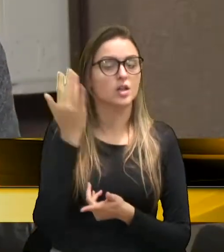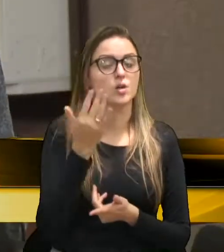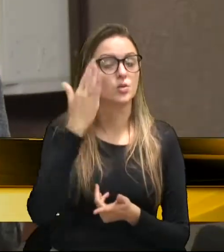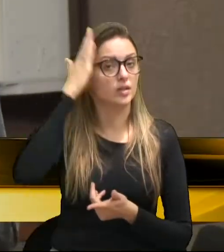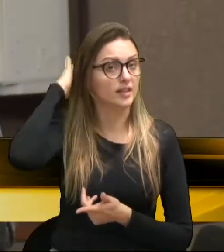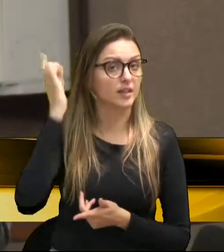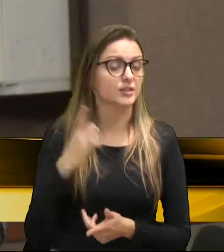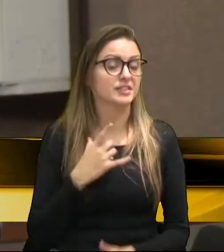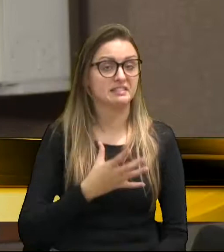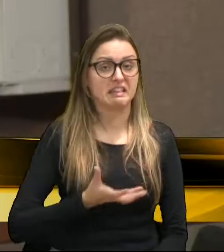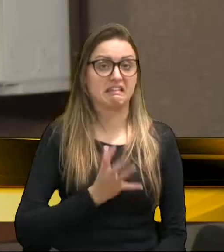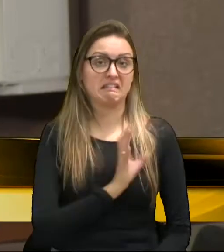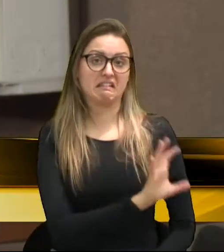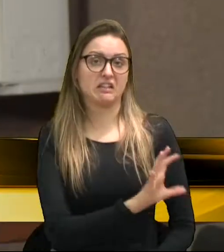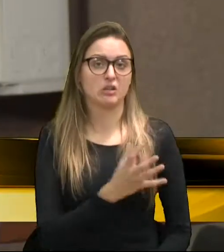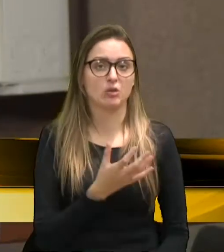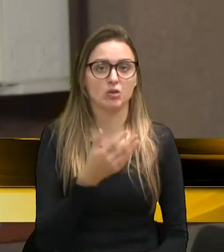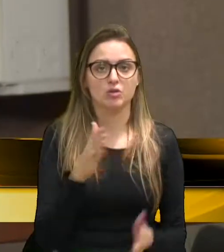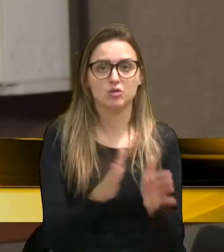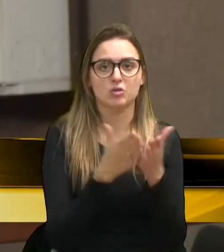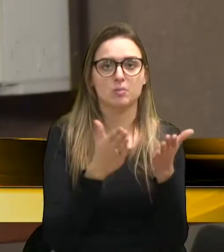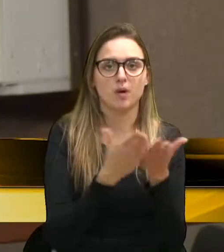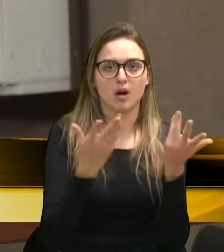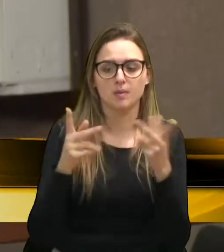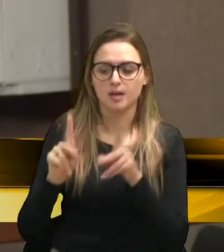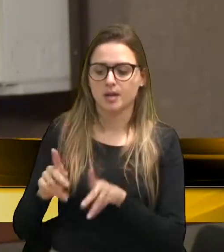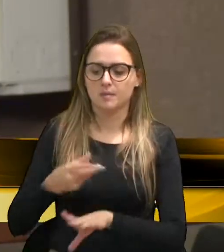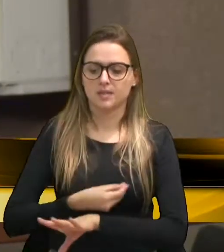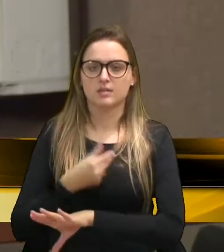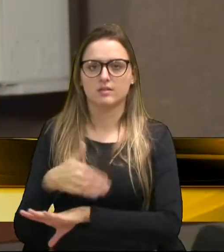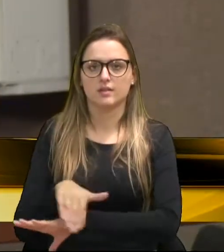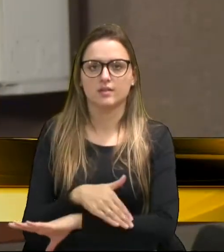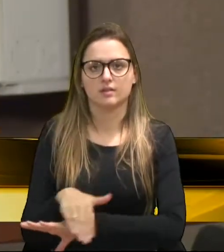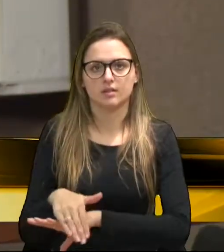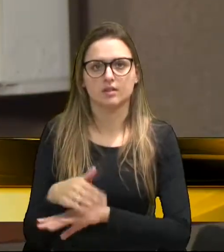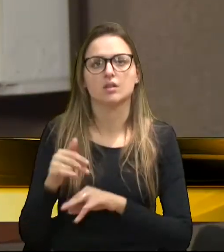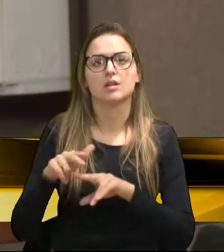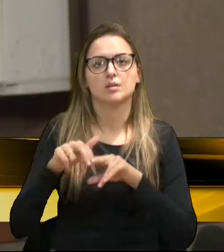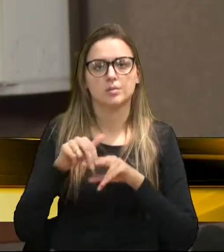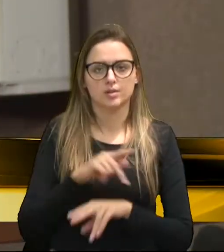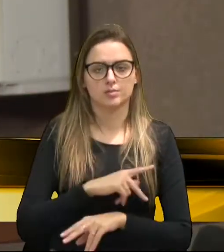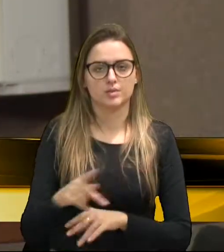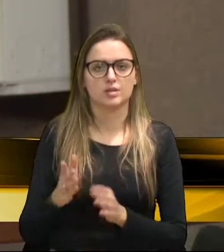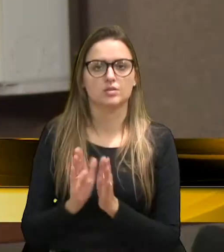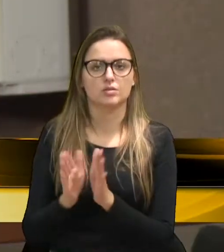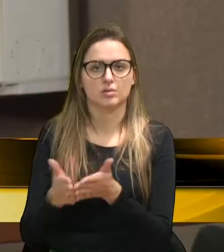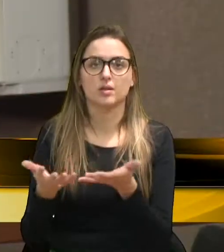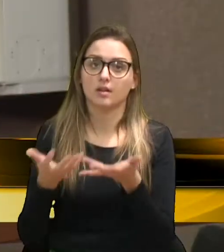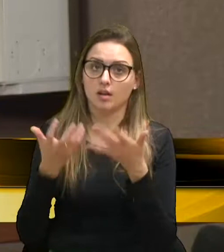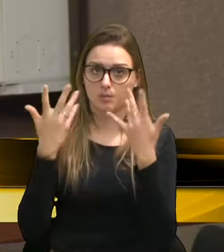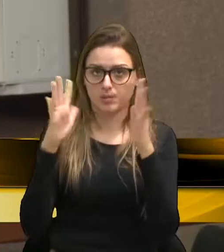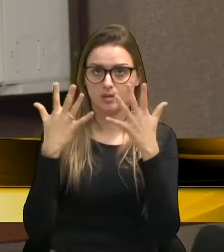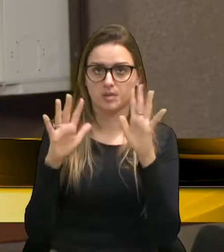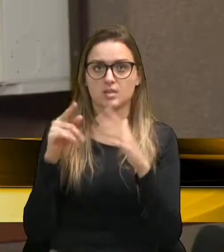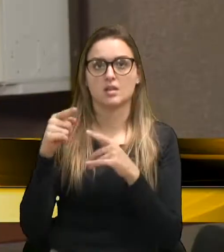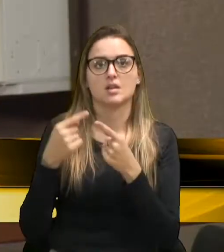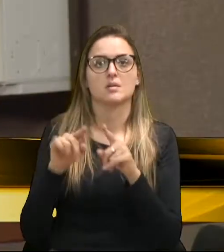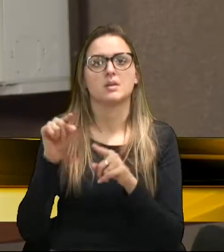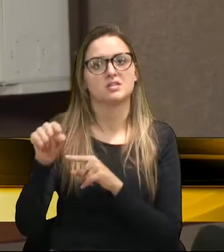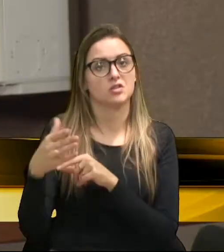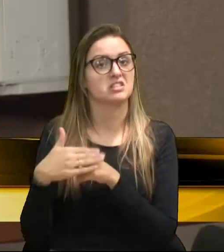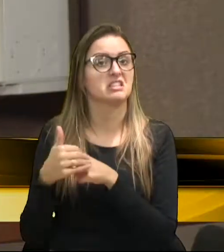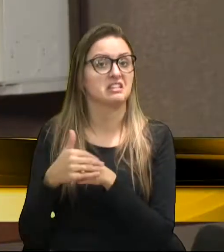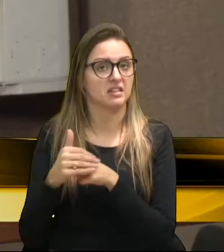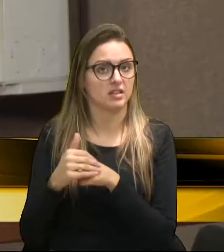os nossos pobres passando fome, os moradores de rua. Então, presidente da comissão, quero lhe parabenizar, mas o senhor foi muito bonzinho ainda,